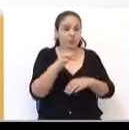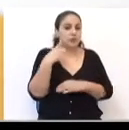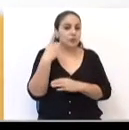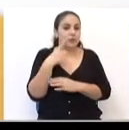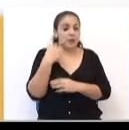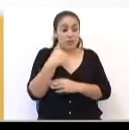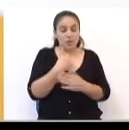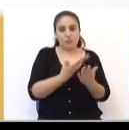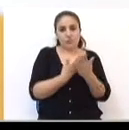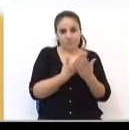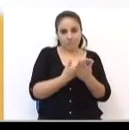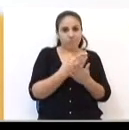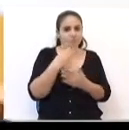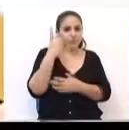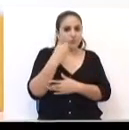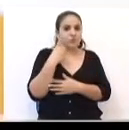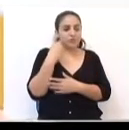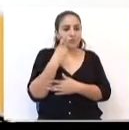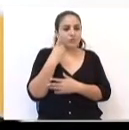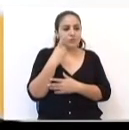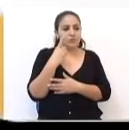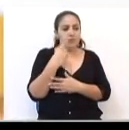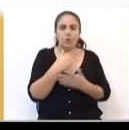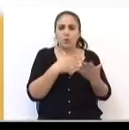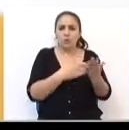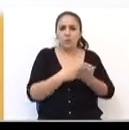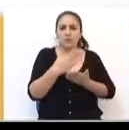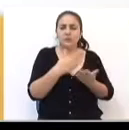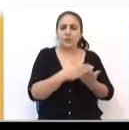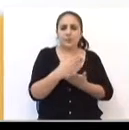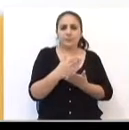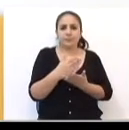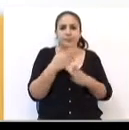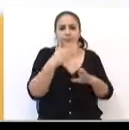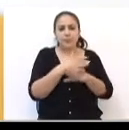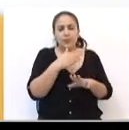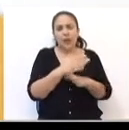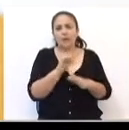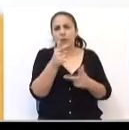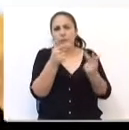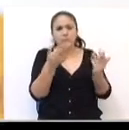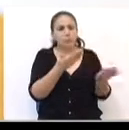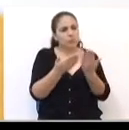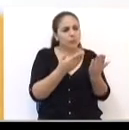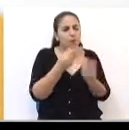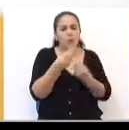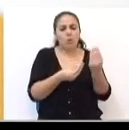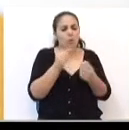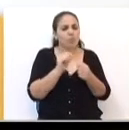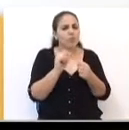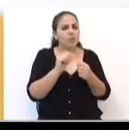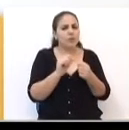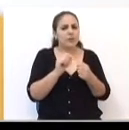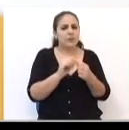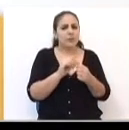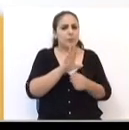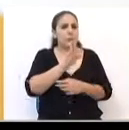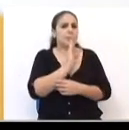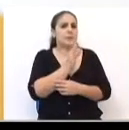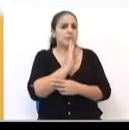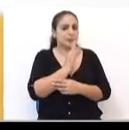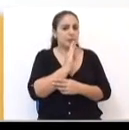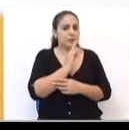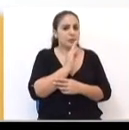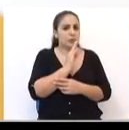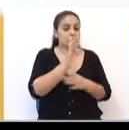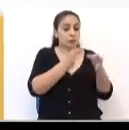sendo um estudante de Direito, me coloquei as seguintes dúvidas. O que fazer com o conhecimento jurídico adquirido sobre